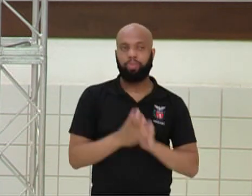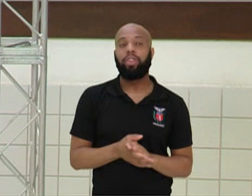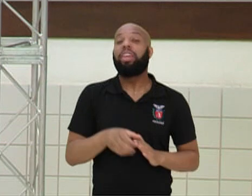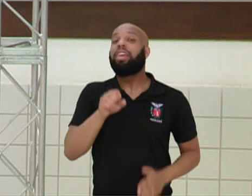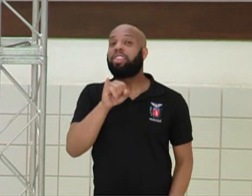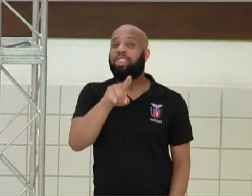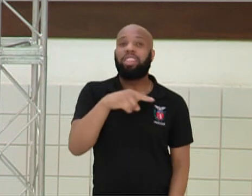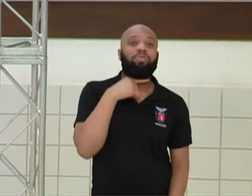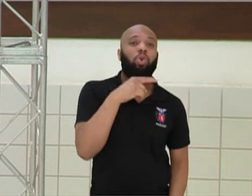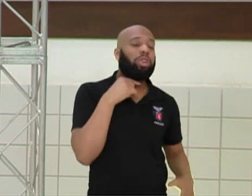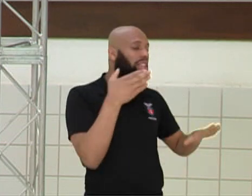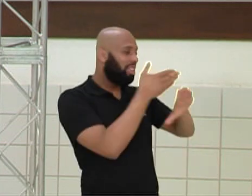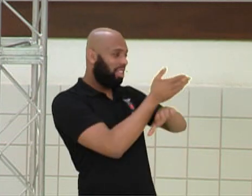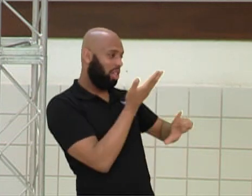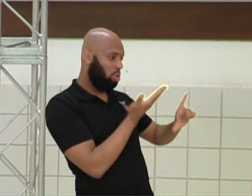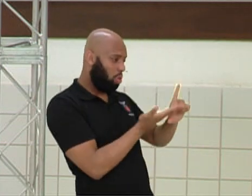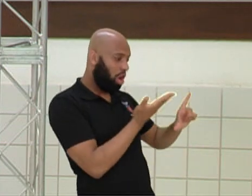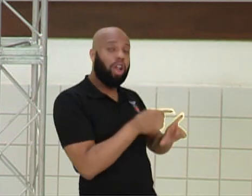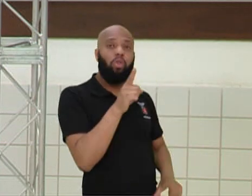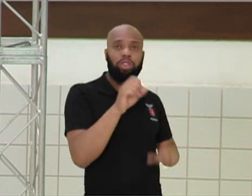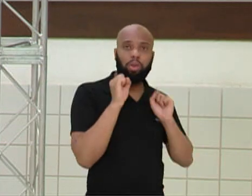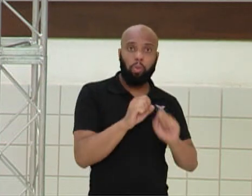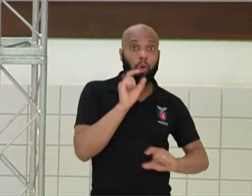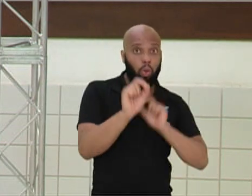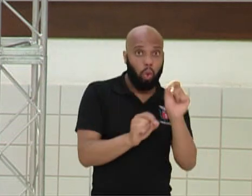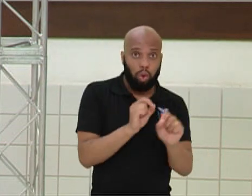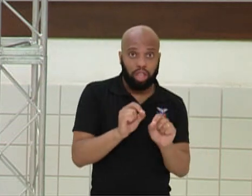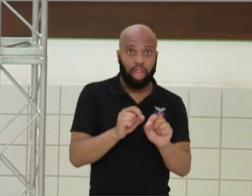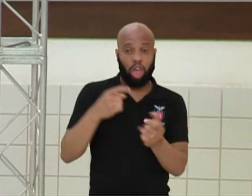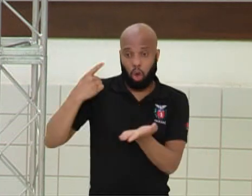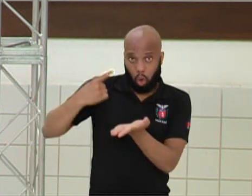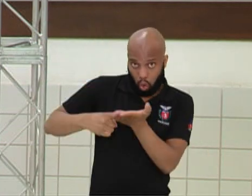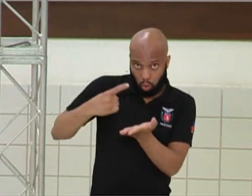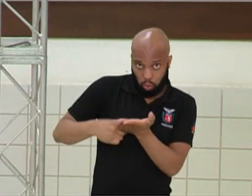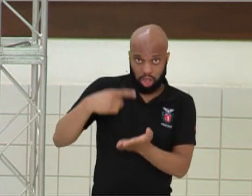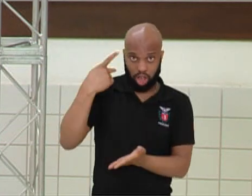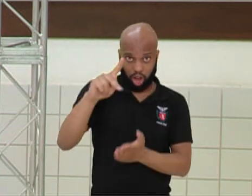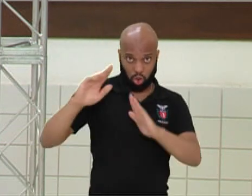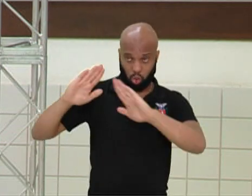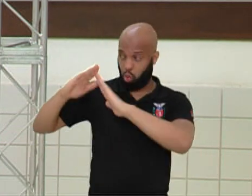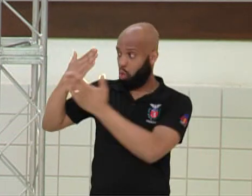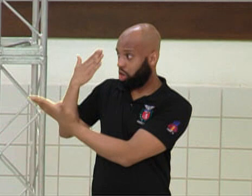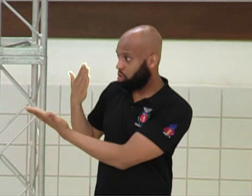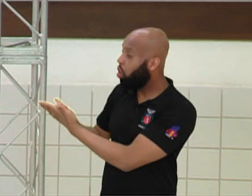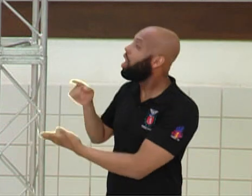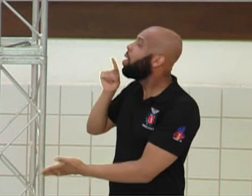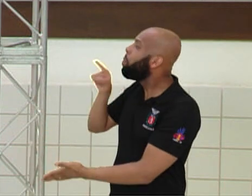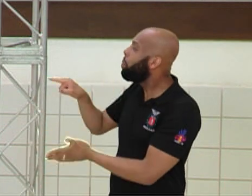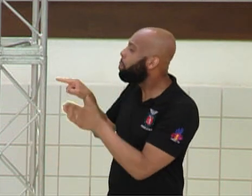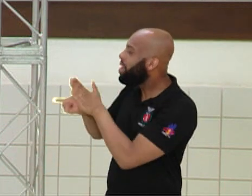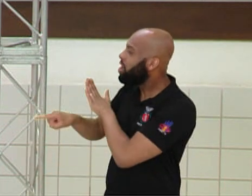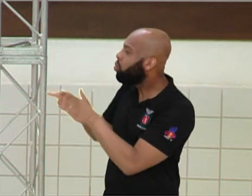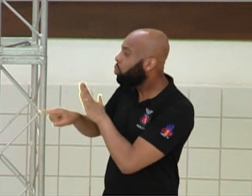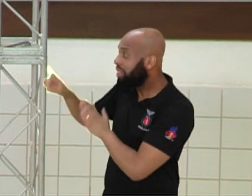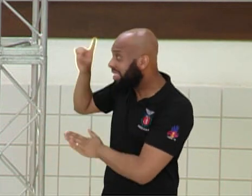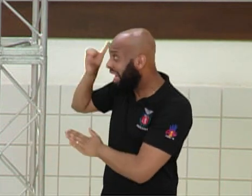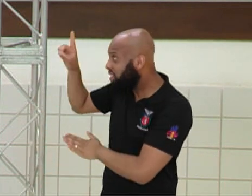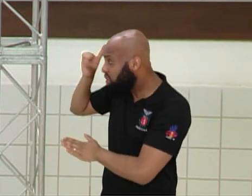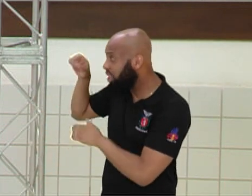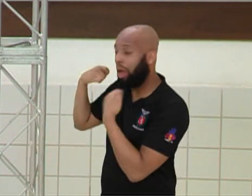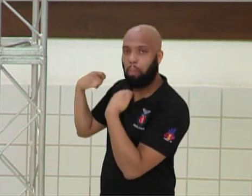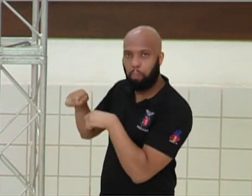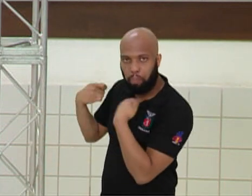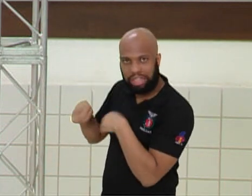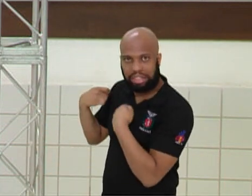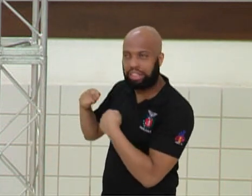Caso você não tenha acesso ao Classroom, você pode entrar em contato com a sua escola e verificar qual é a melhor forma de você estar buscando o seu